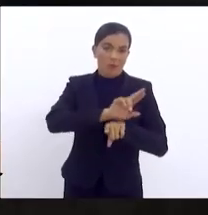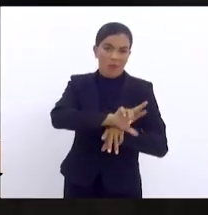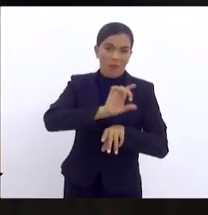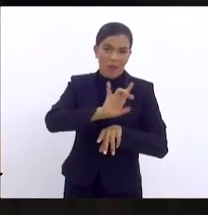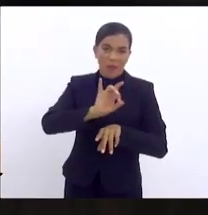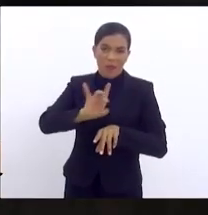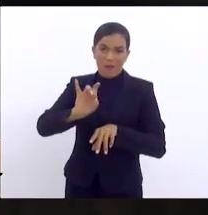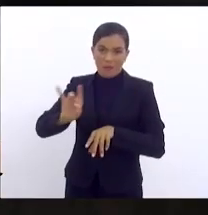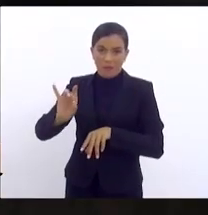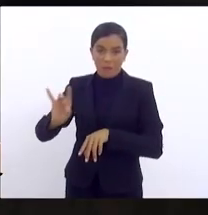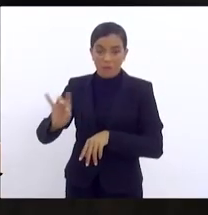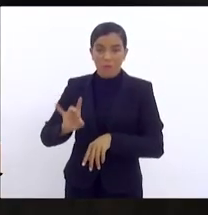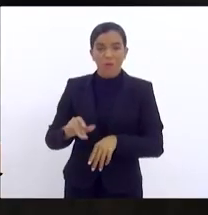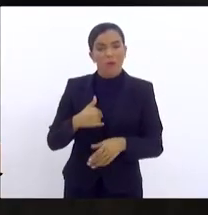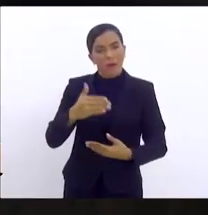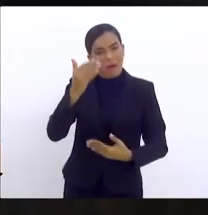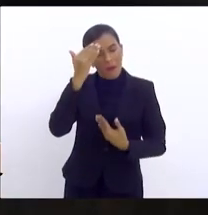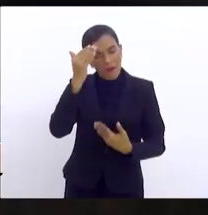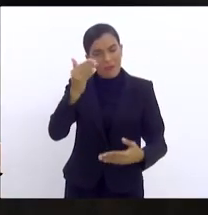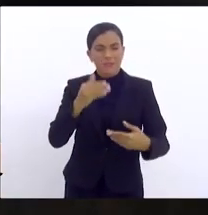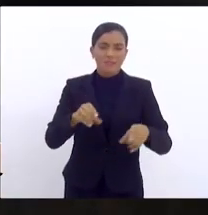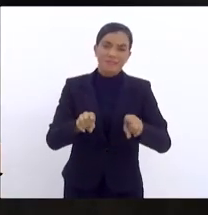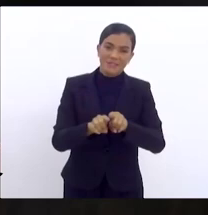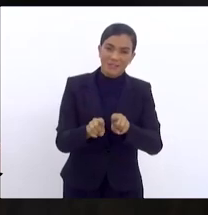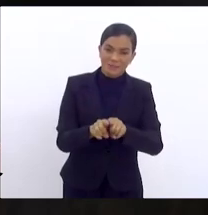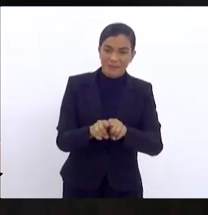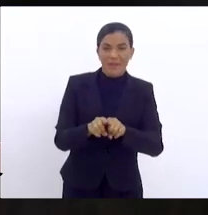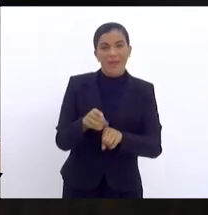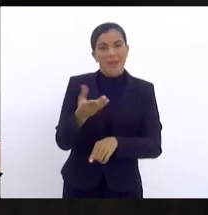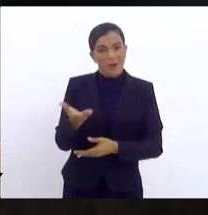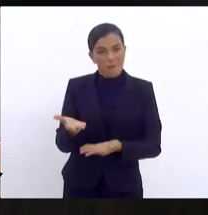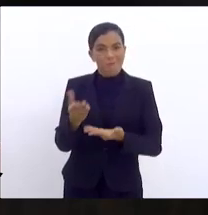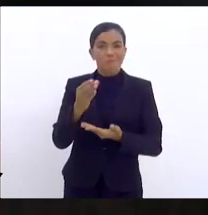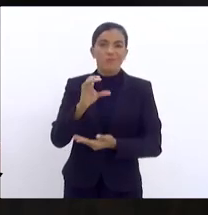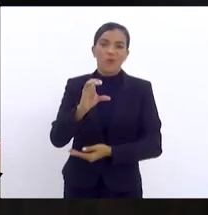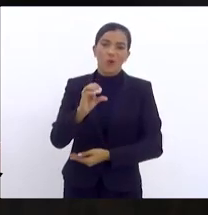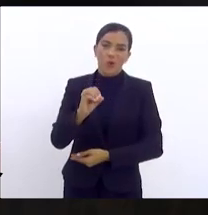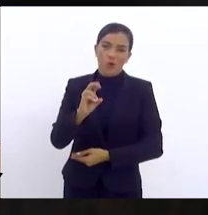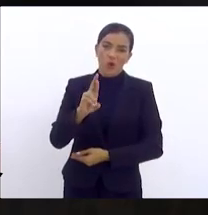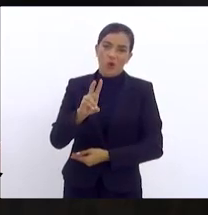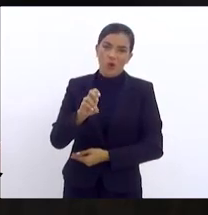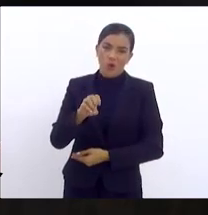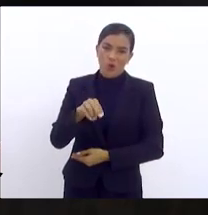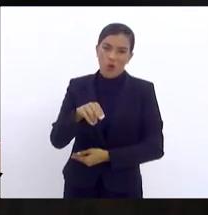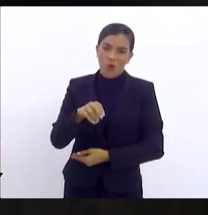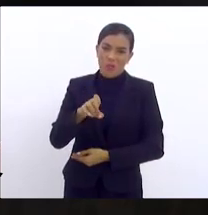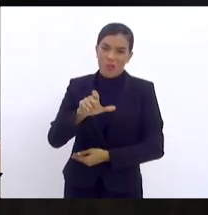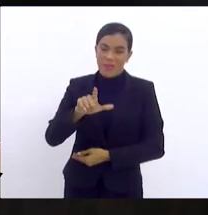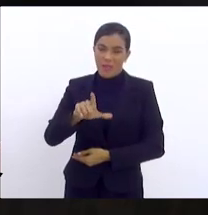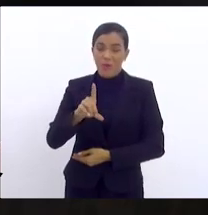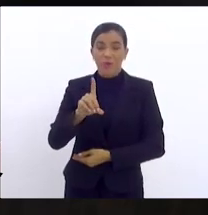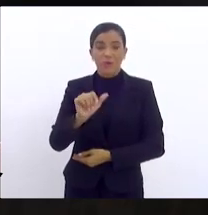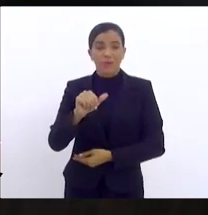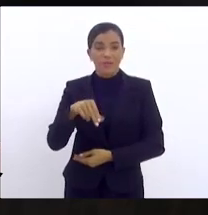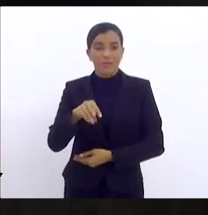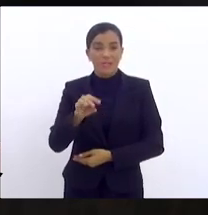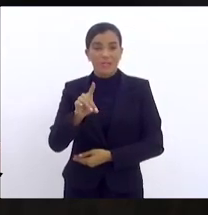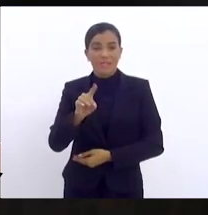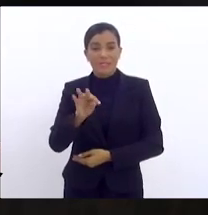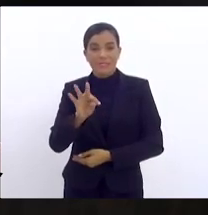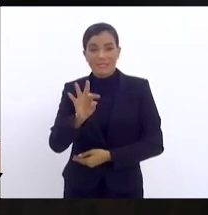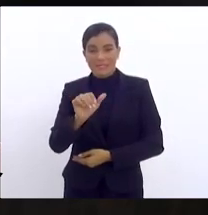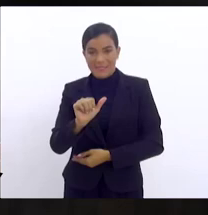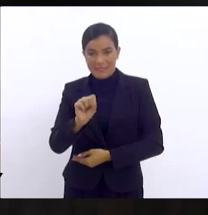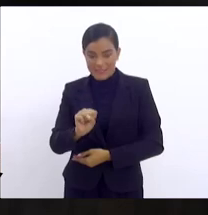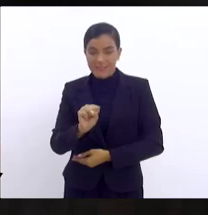mas quero agradecer também o Coronel Dantas comandante do terceiro CPA zero aqui vou tá falando daqui